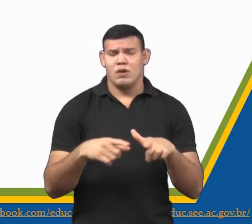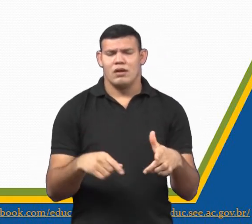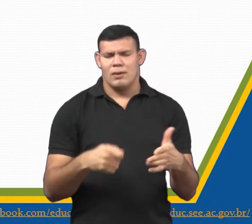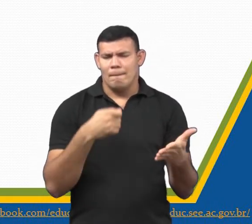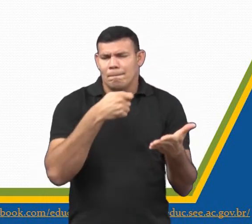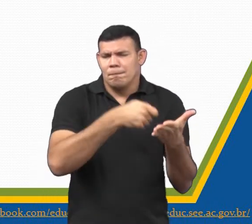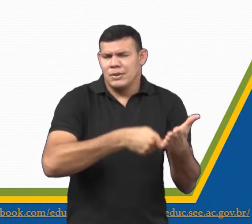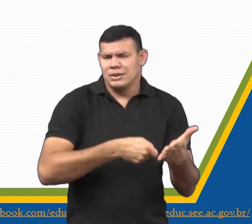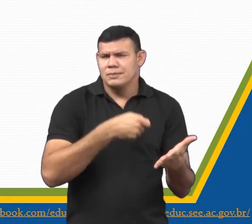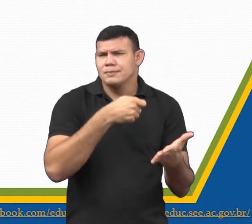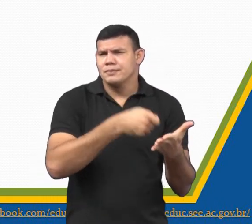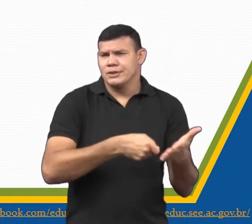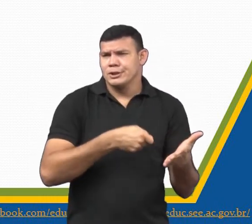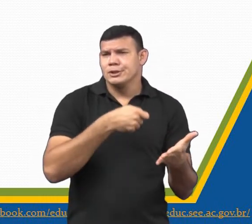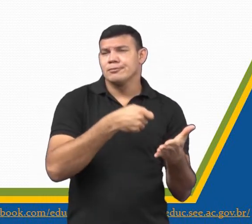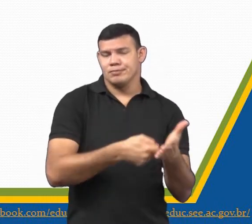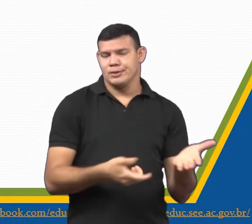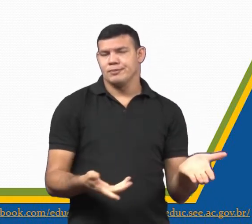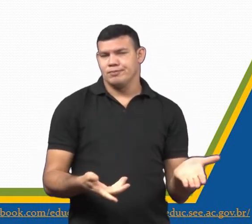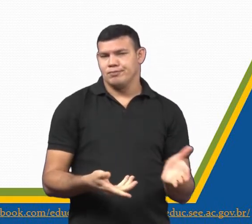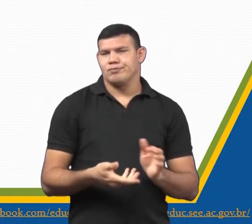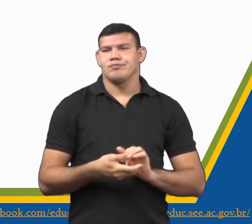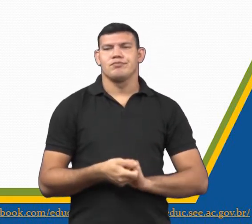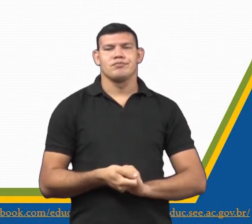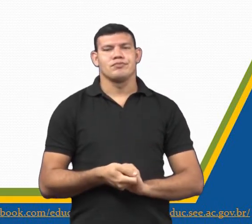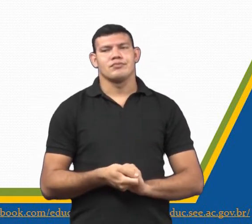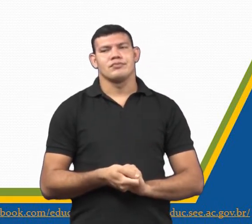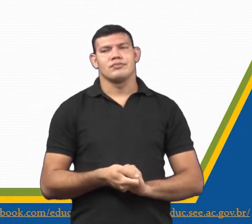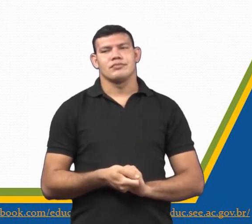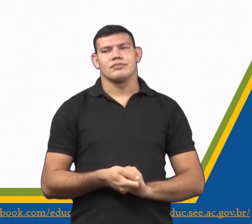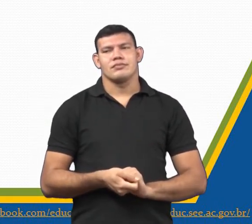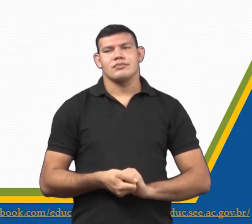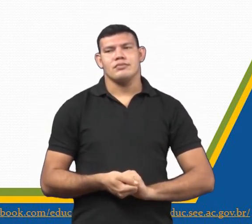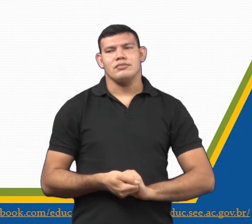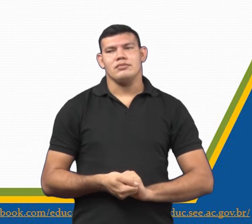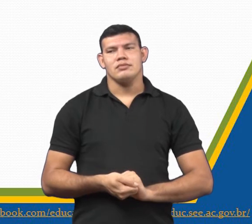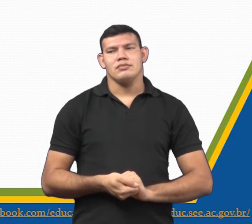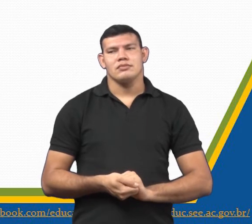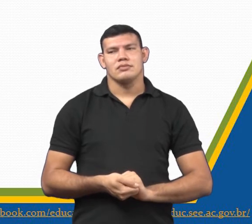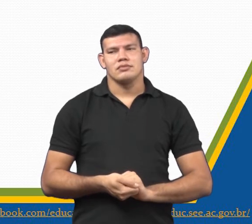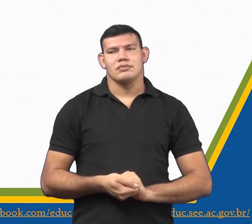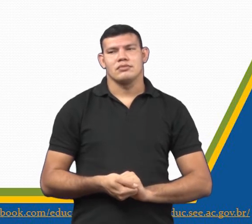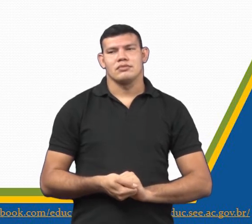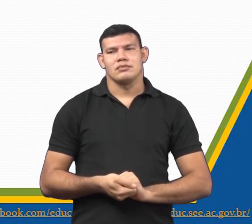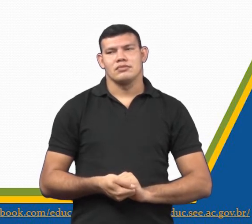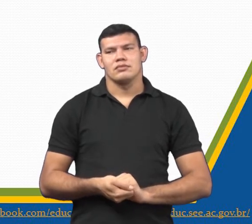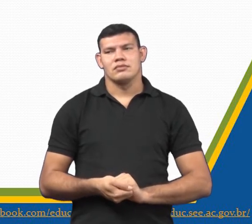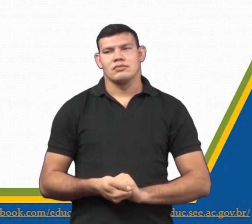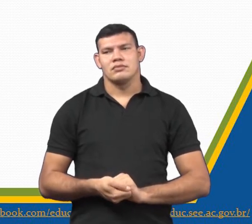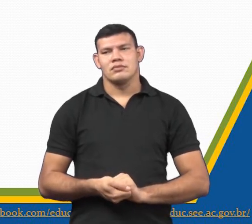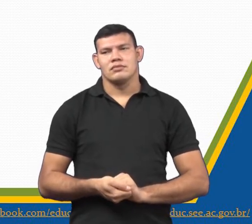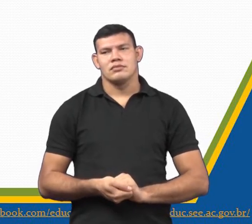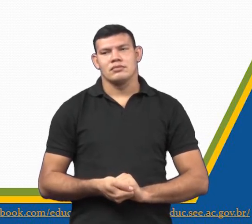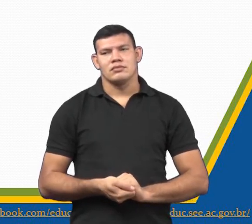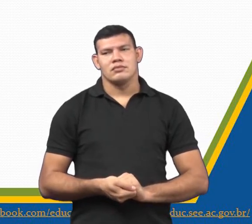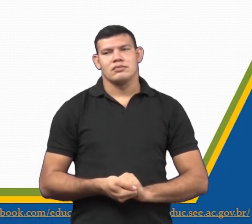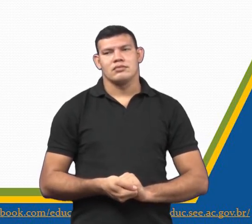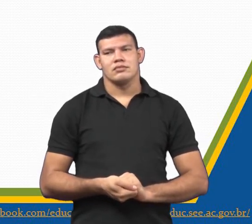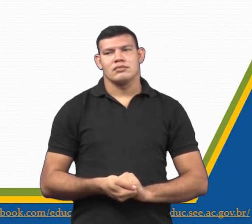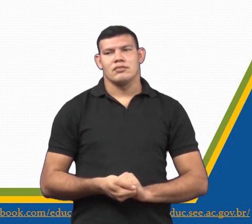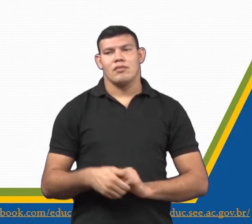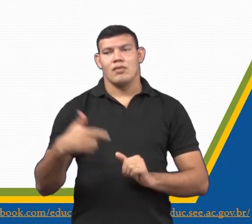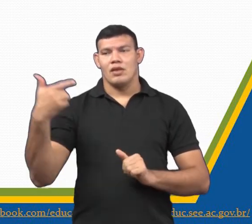exigente. Vamos traduzir para ficar bem claro para você? Penso que o mercado de trabalho está mais exigente.